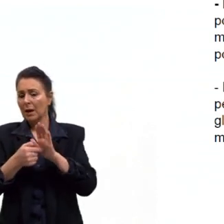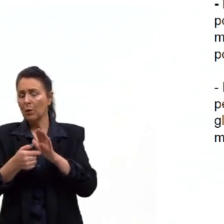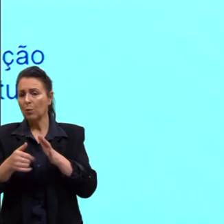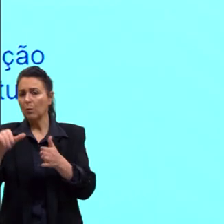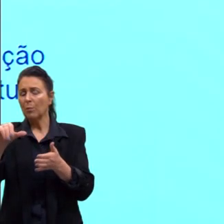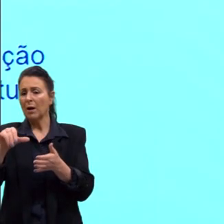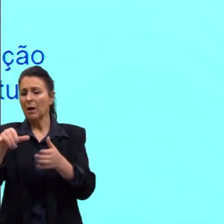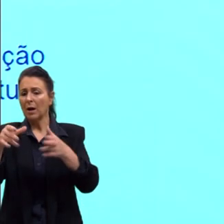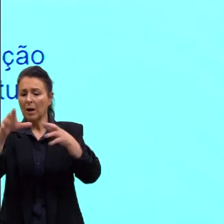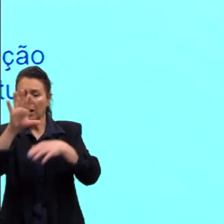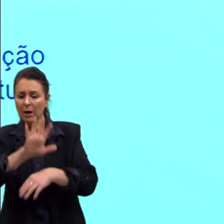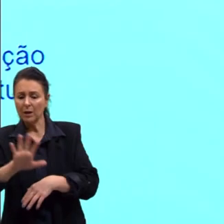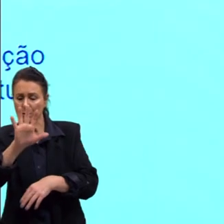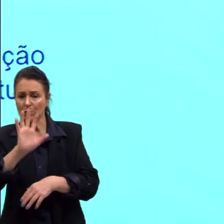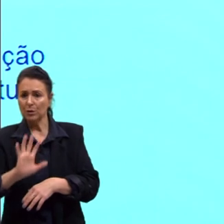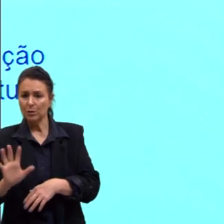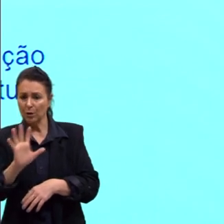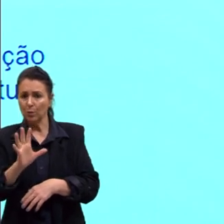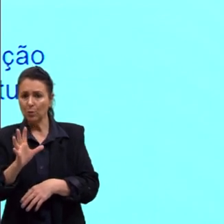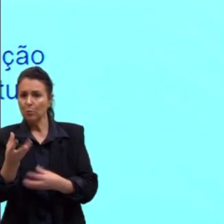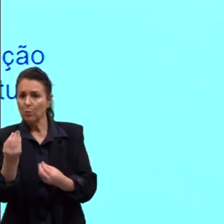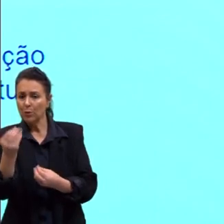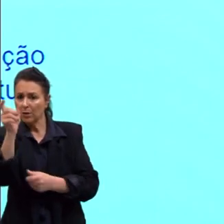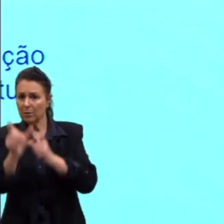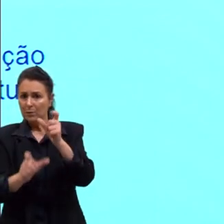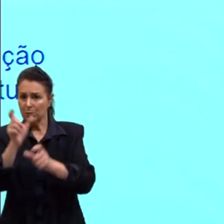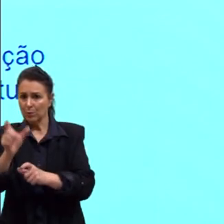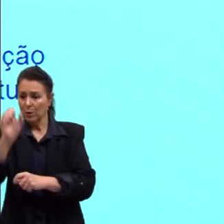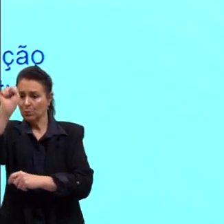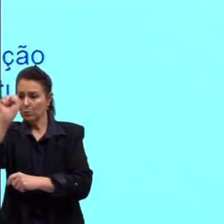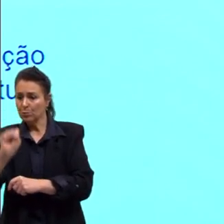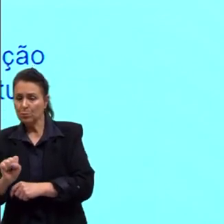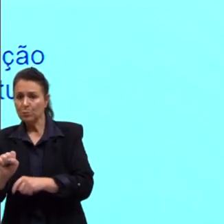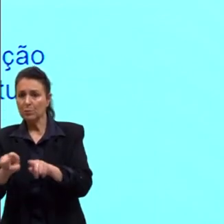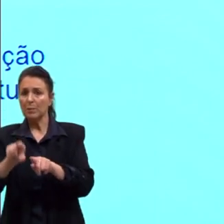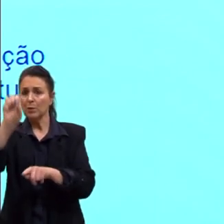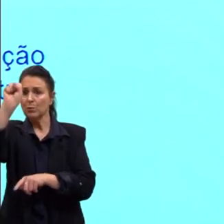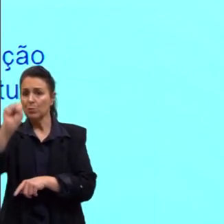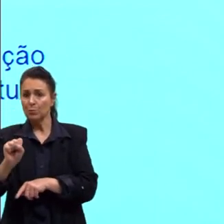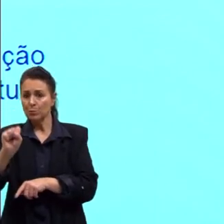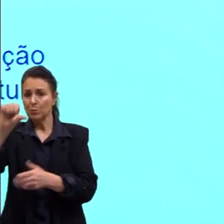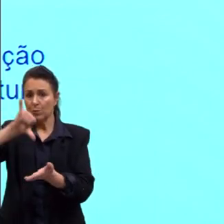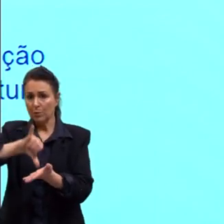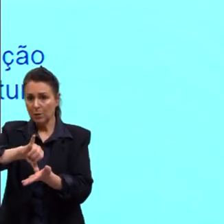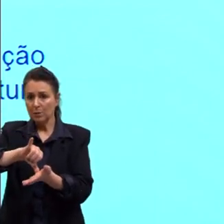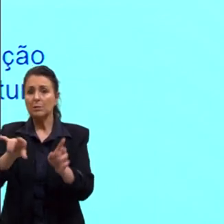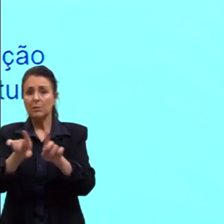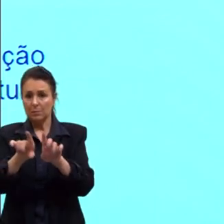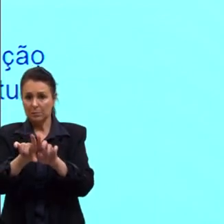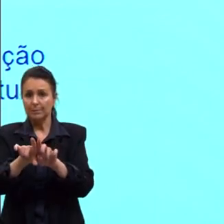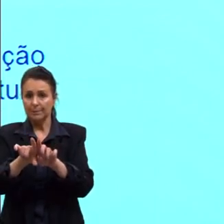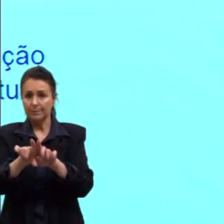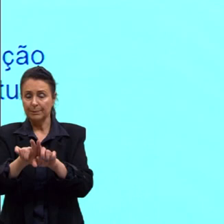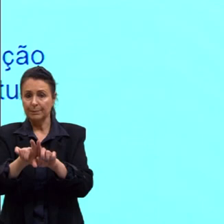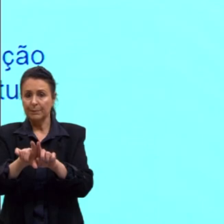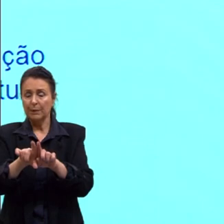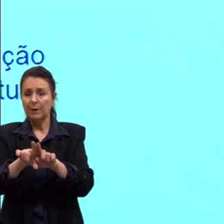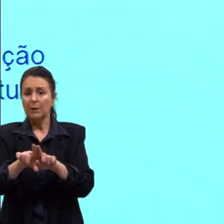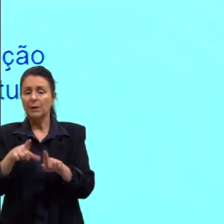ó o sul né e o centro-oeste desculpa e o Sudeste aqui colocando junto com ele tá